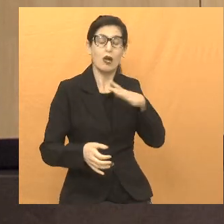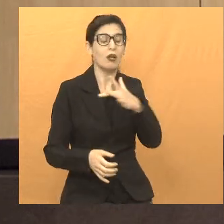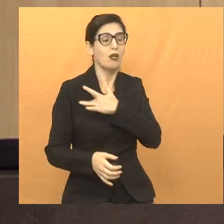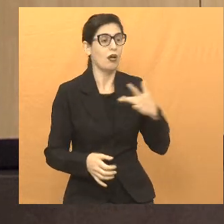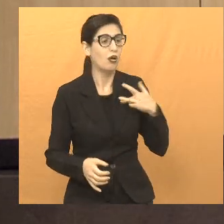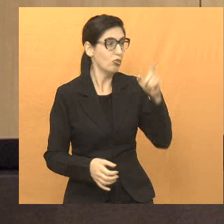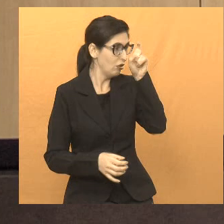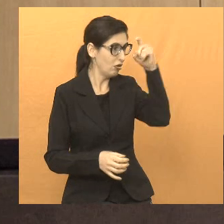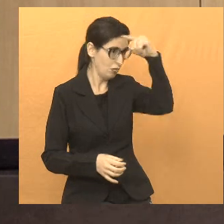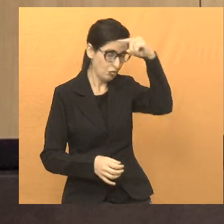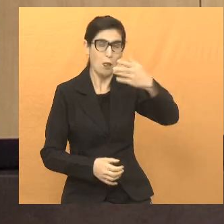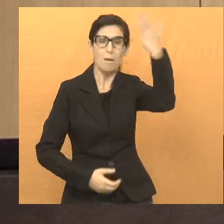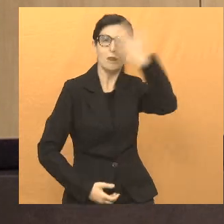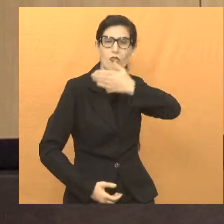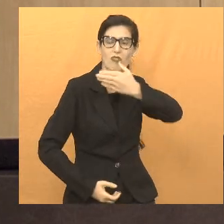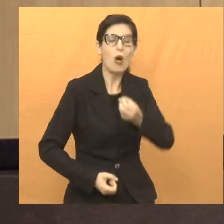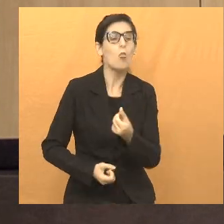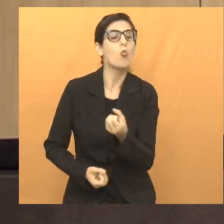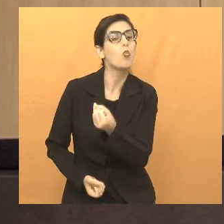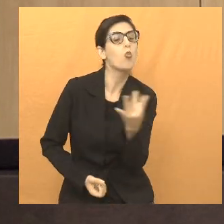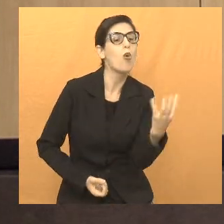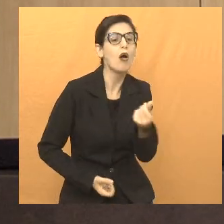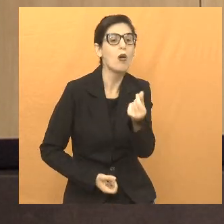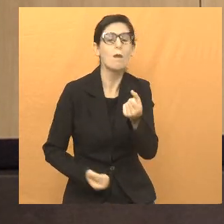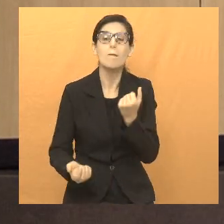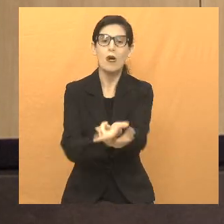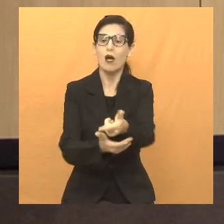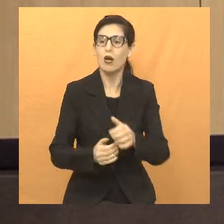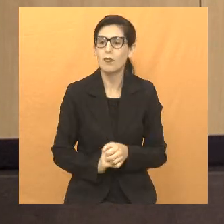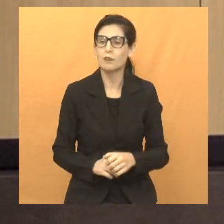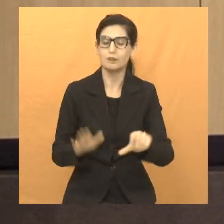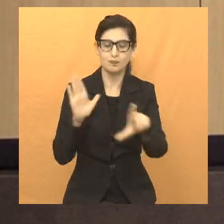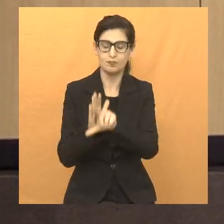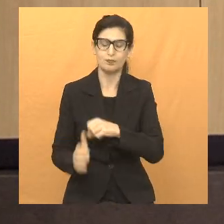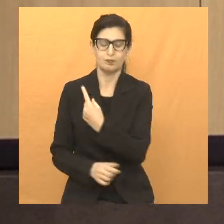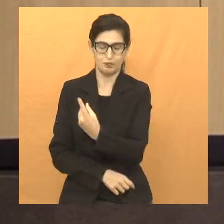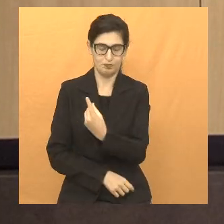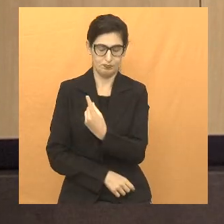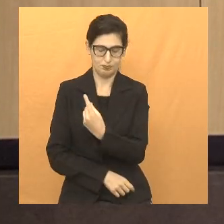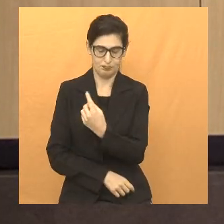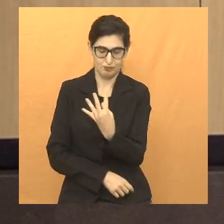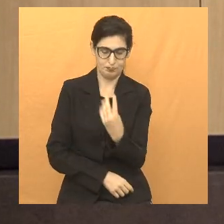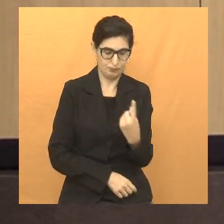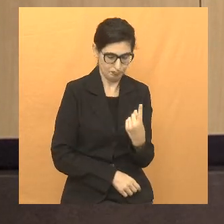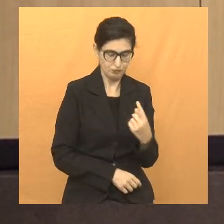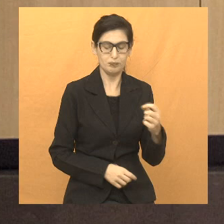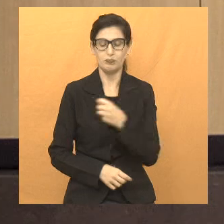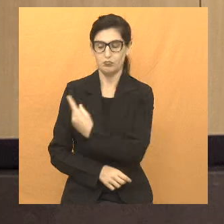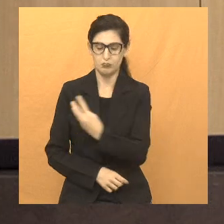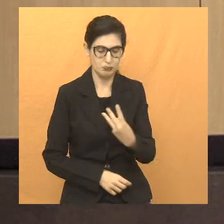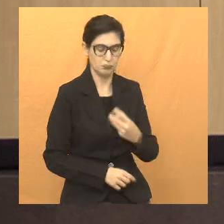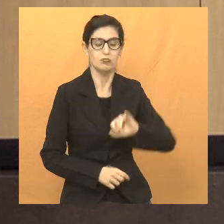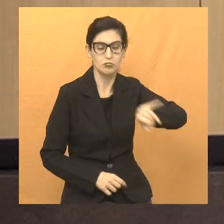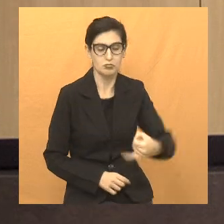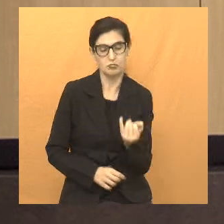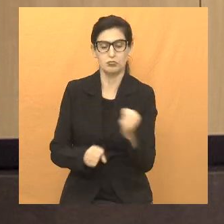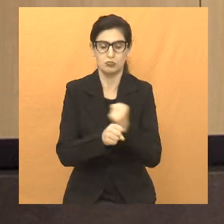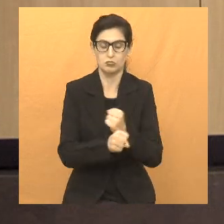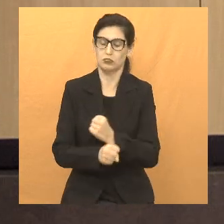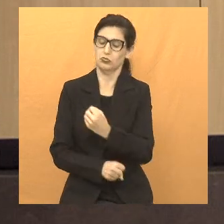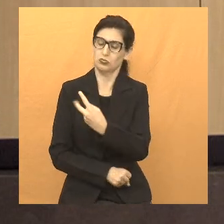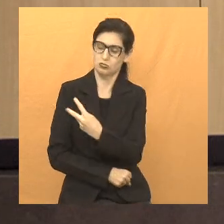de Jacareí, em cumprimento à Lei Complementar número 141, de 13 de janeiro de